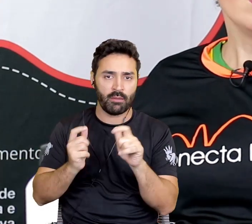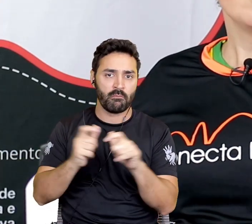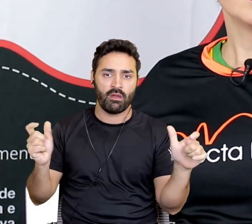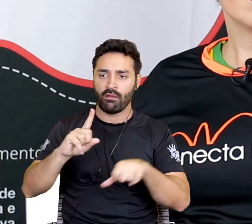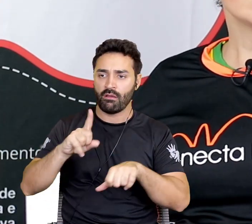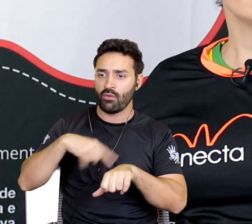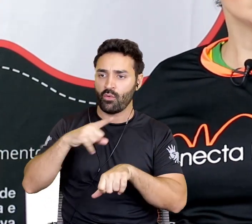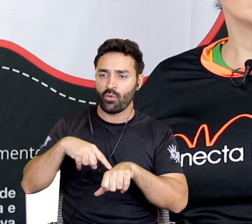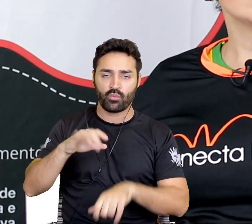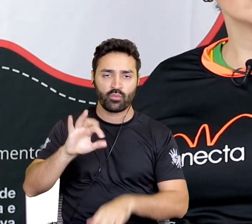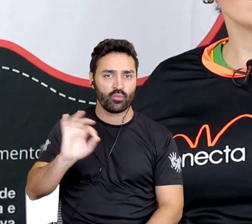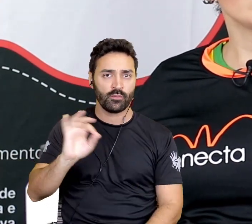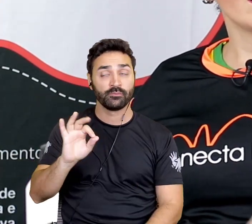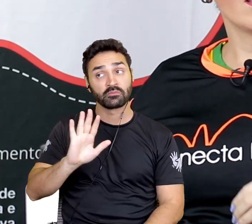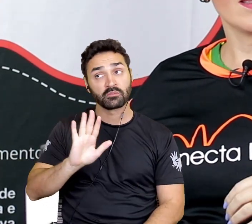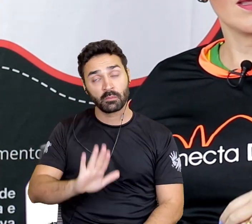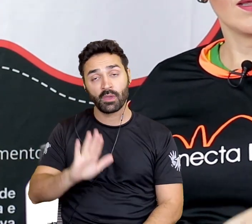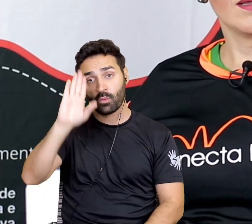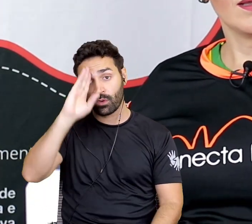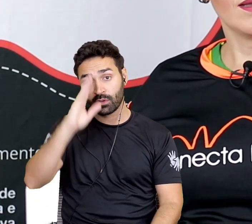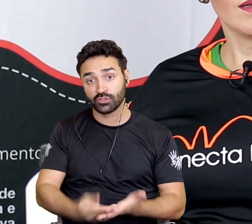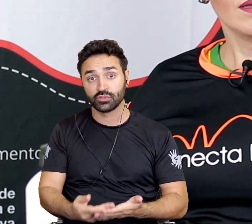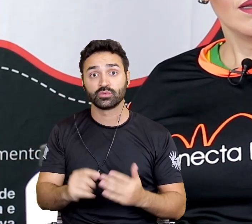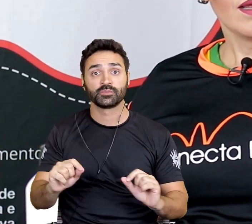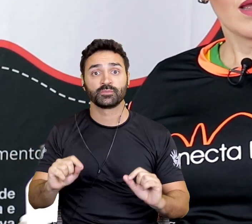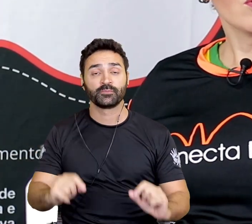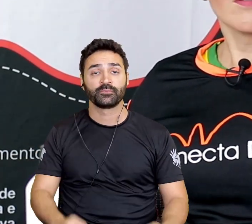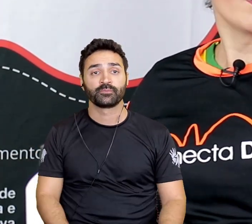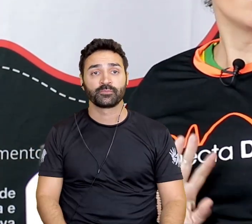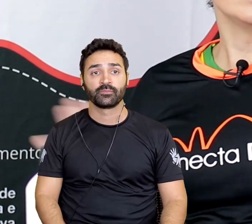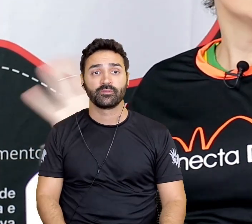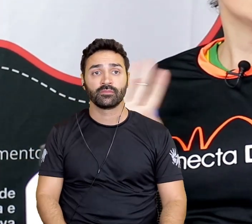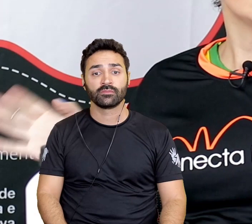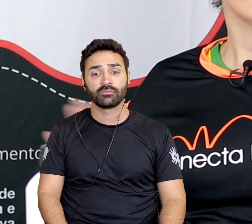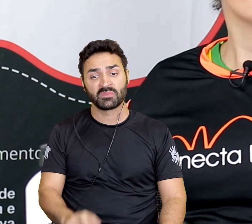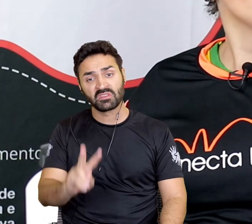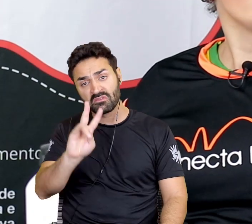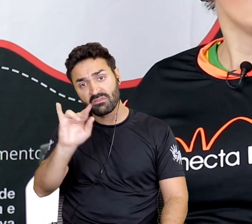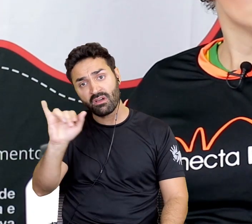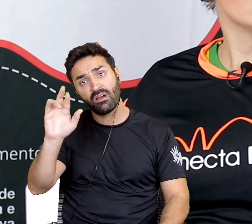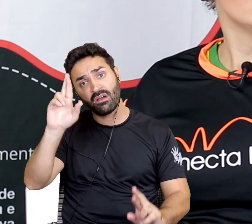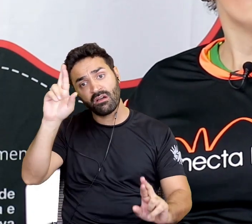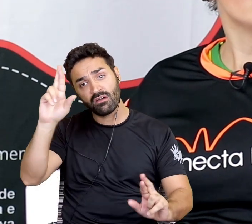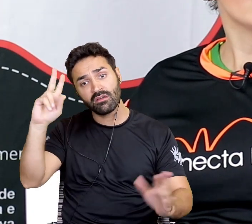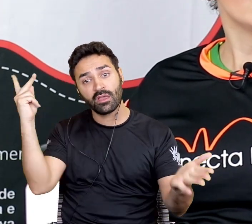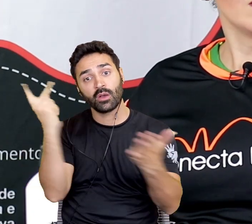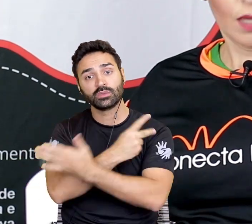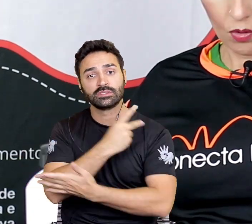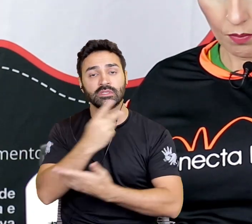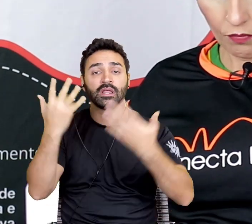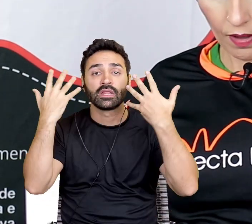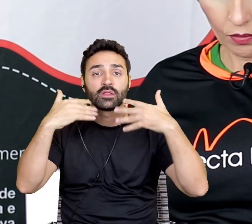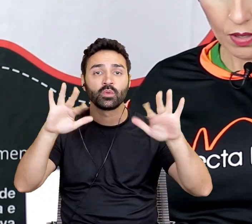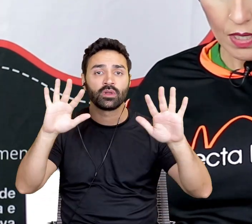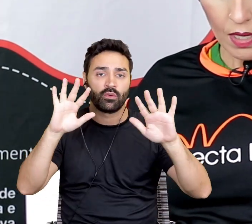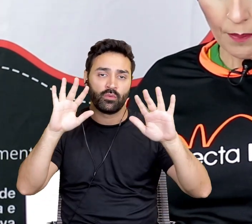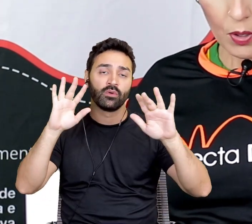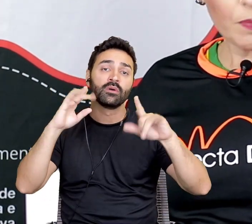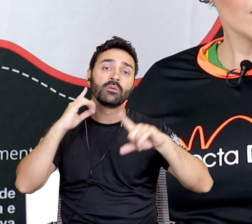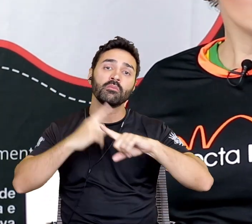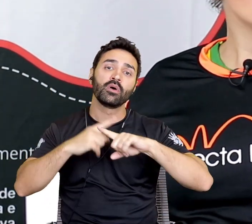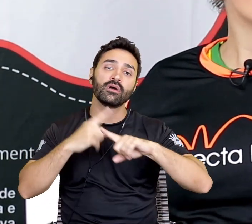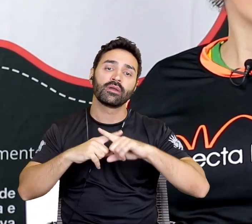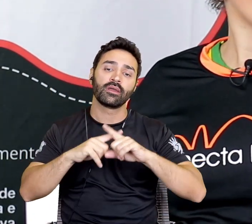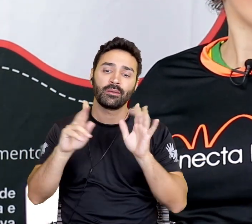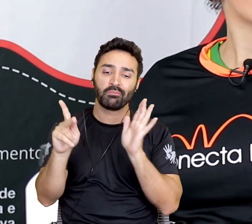não. Mas eu acredito que isso é algo que vai acontecer naturalmente, assim, porque é como eu falo, a